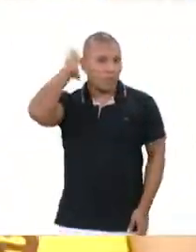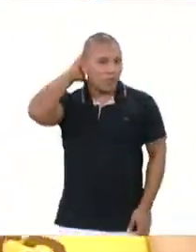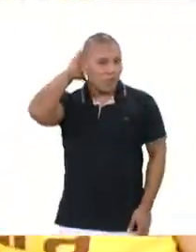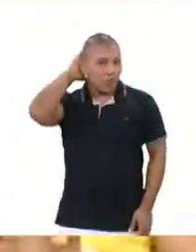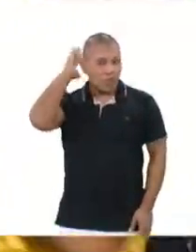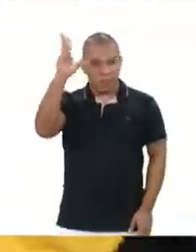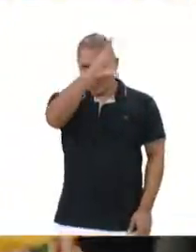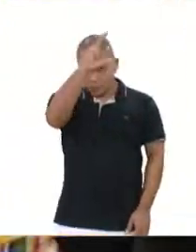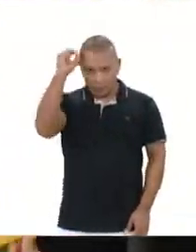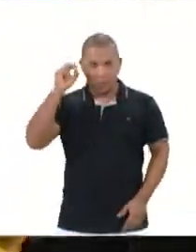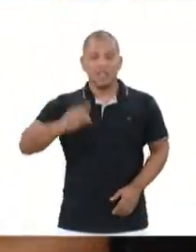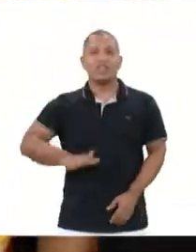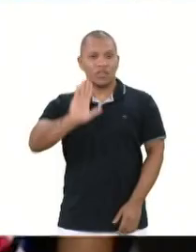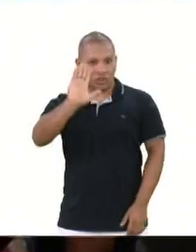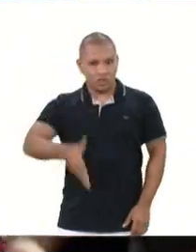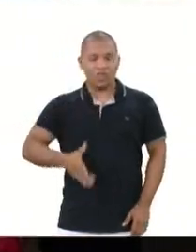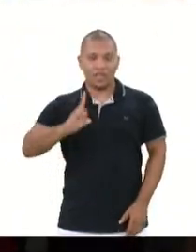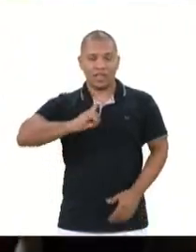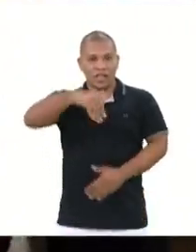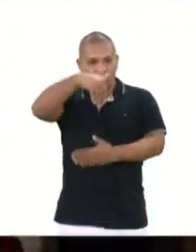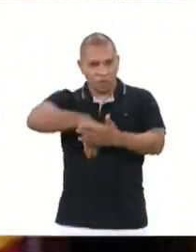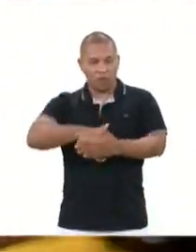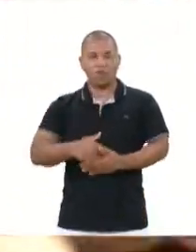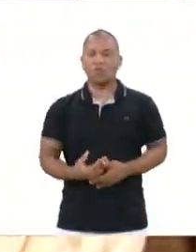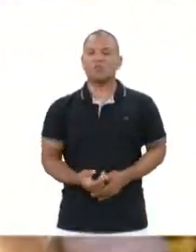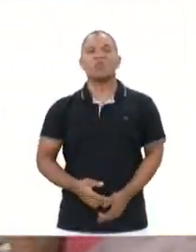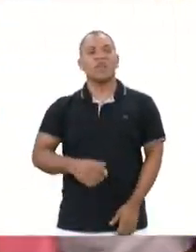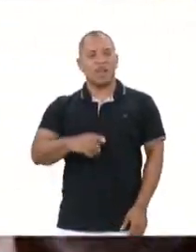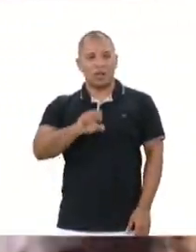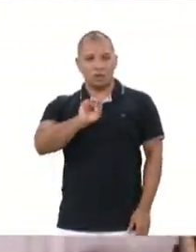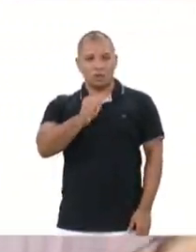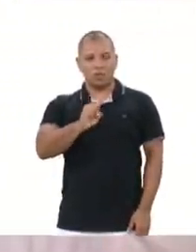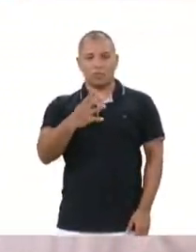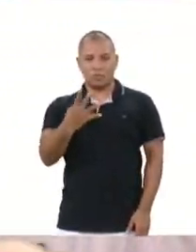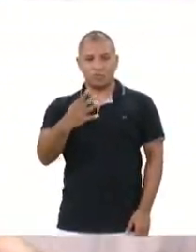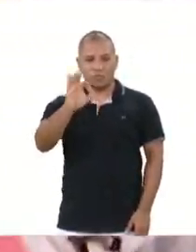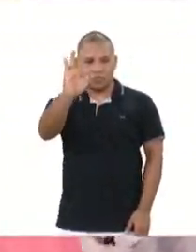34,22% dos votos válidos no primeiro turno, total de